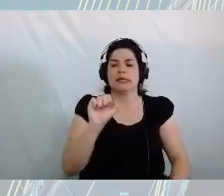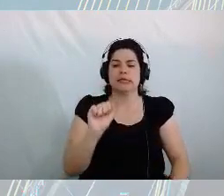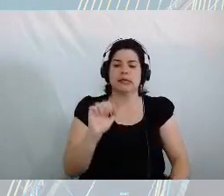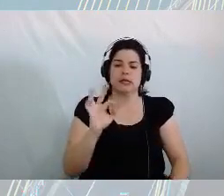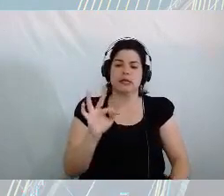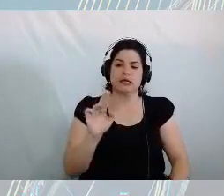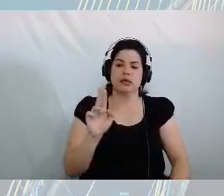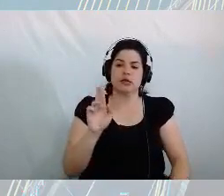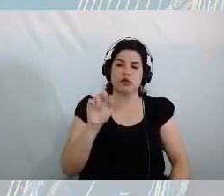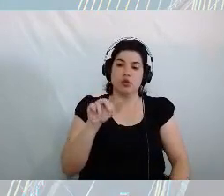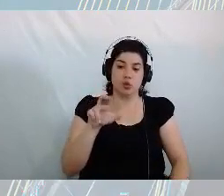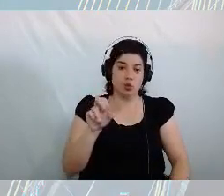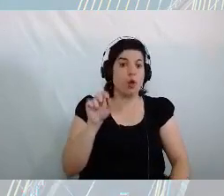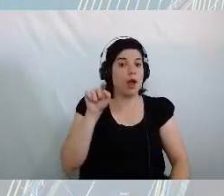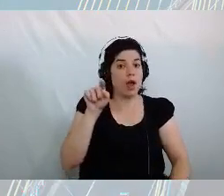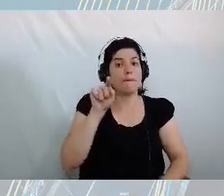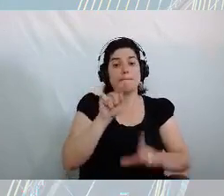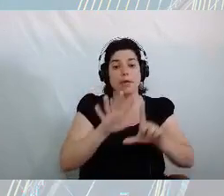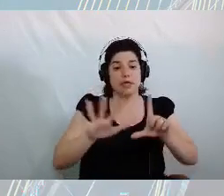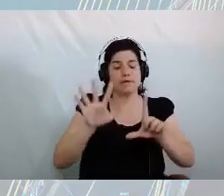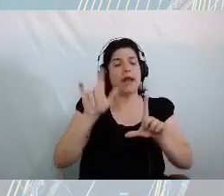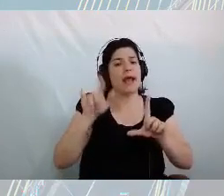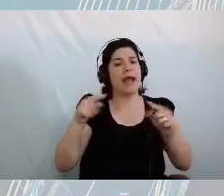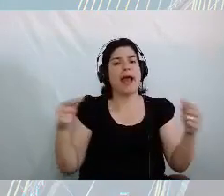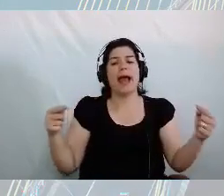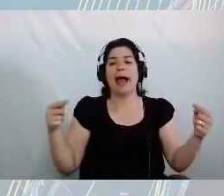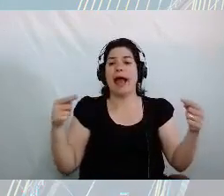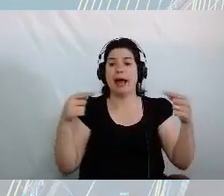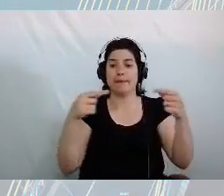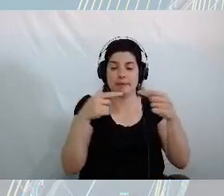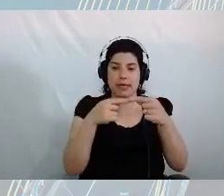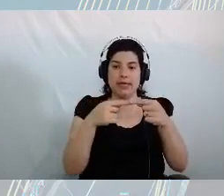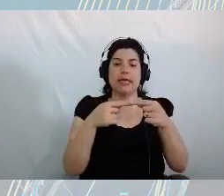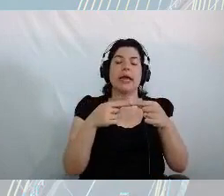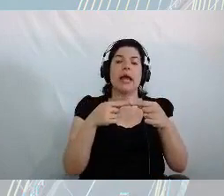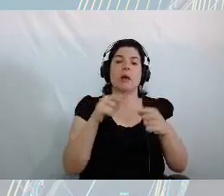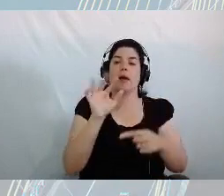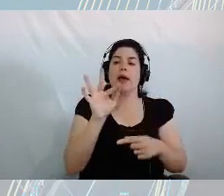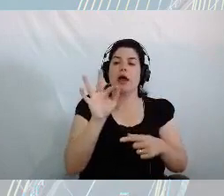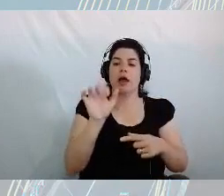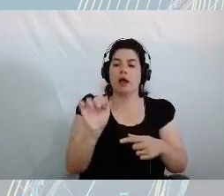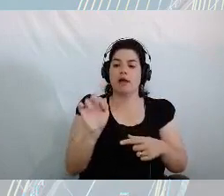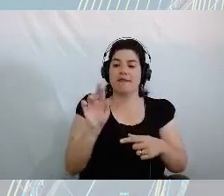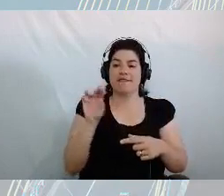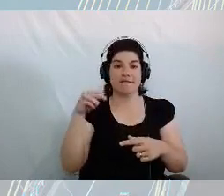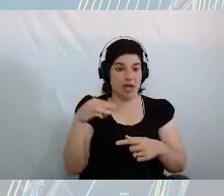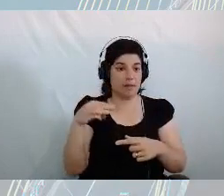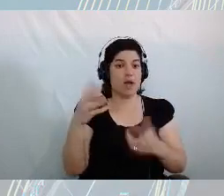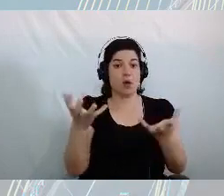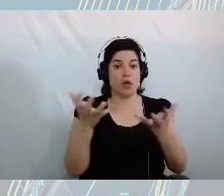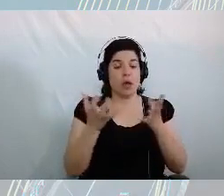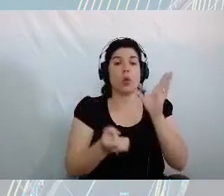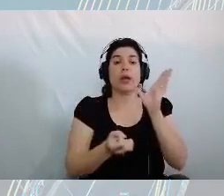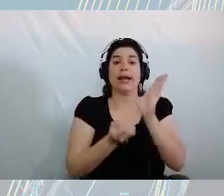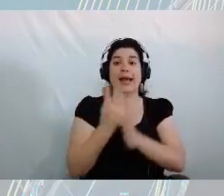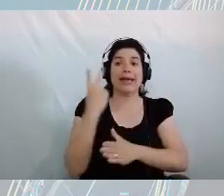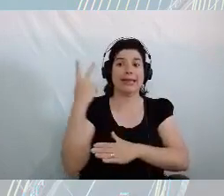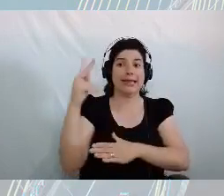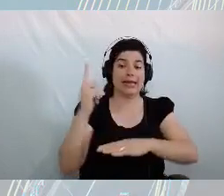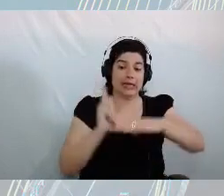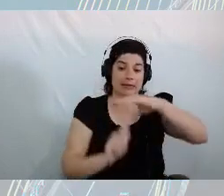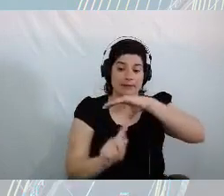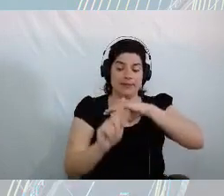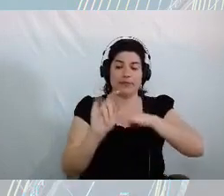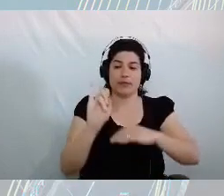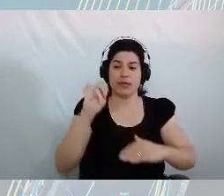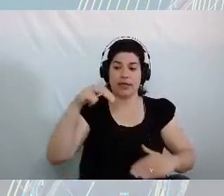plataforma ela vai servir como um embedding farm, né? Então, a gente vai ter, por exemplo, eu quero criar os embeddings dos meus clientes, eu quero criar os